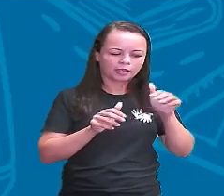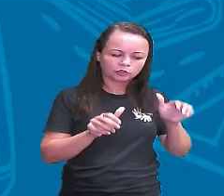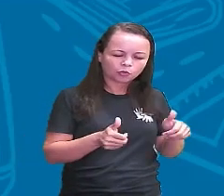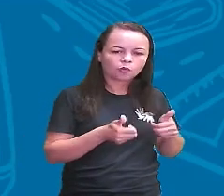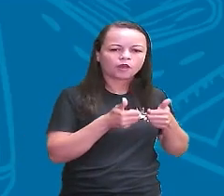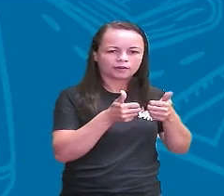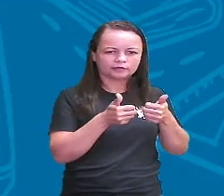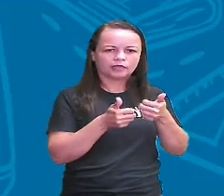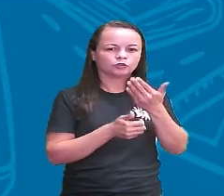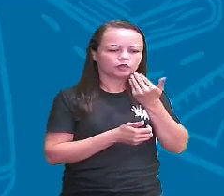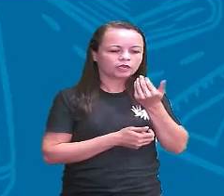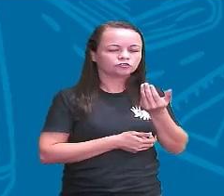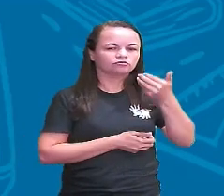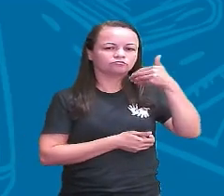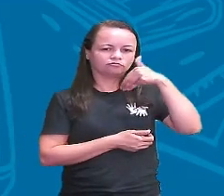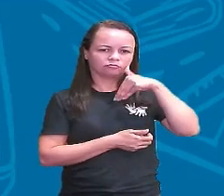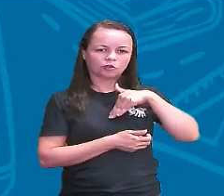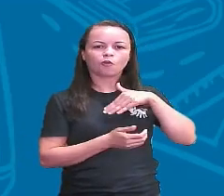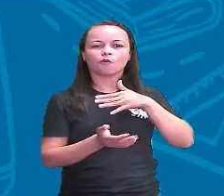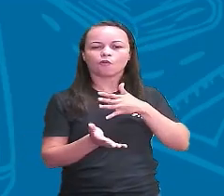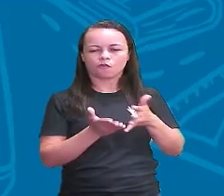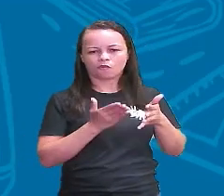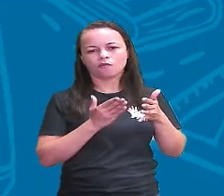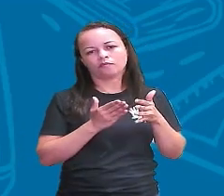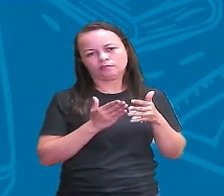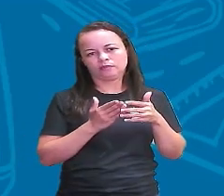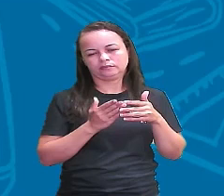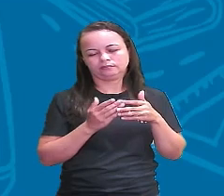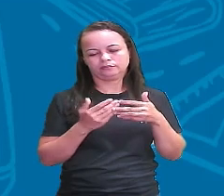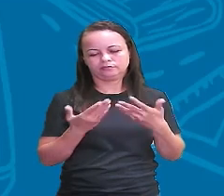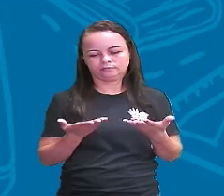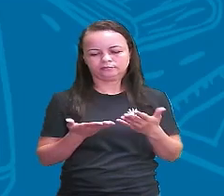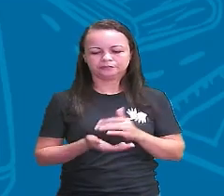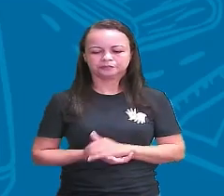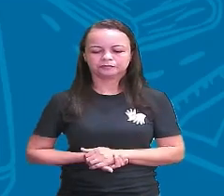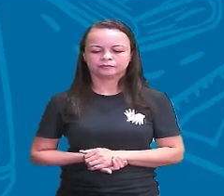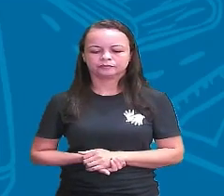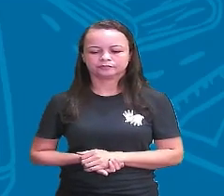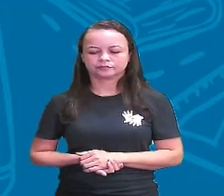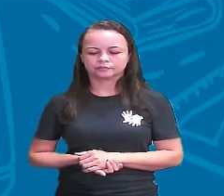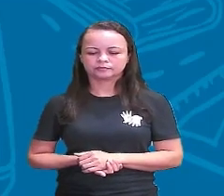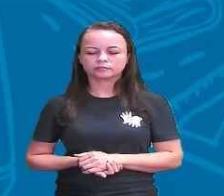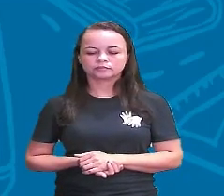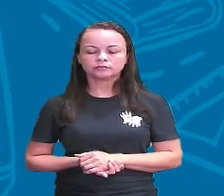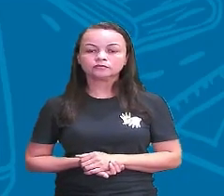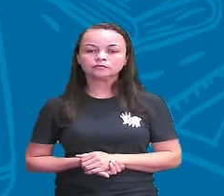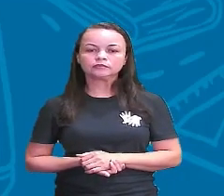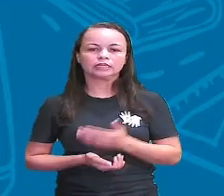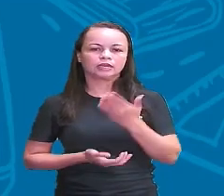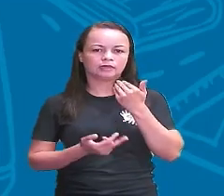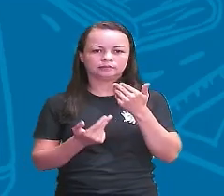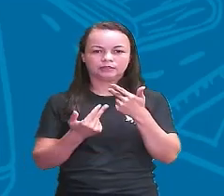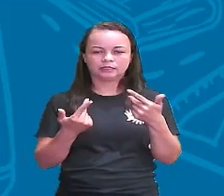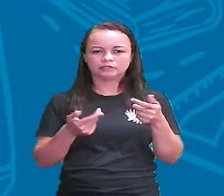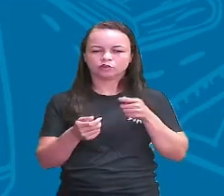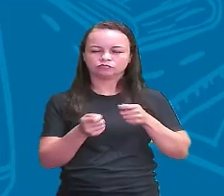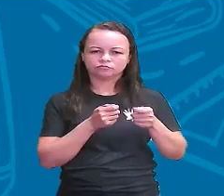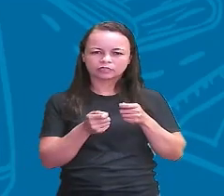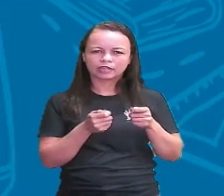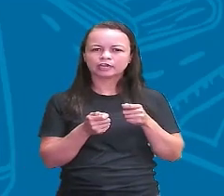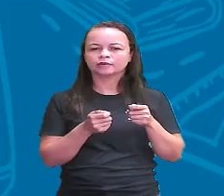gente ingere, do que a gente come, dos alimentos que a gente se alimenta, tá certo? A alimentação variada e equilibrada